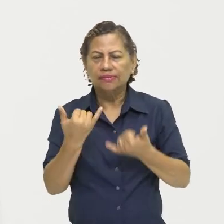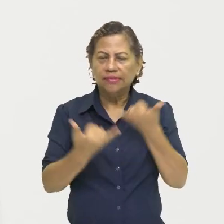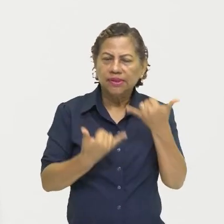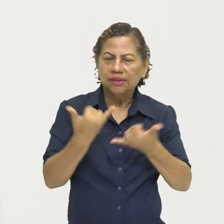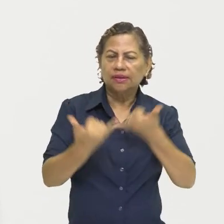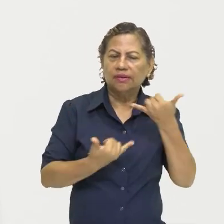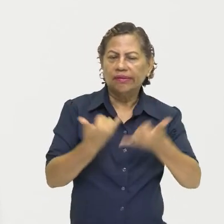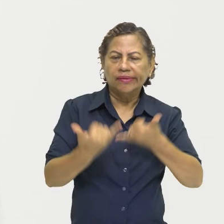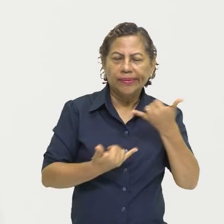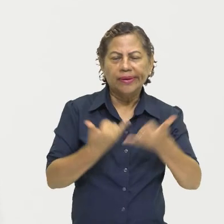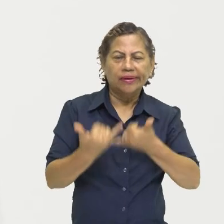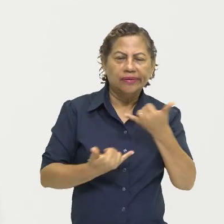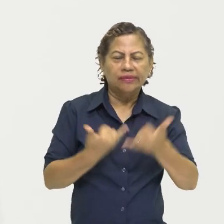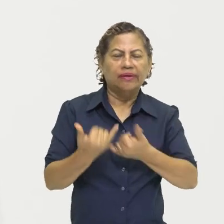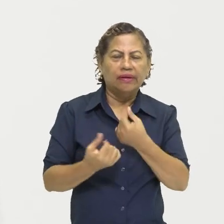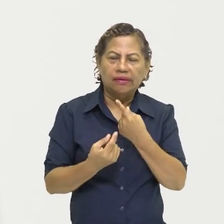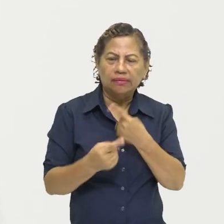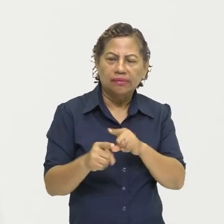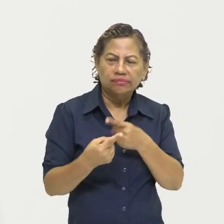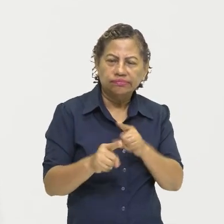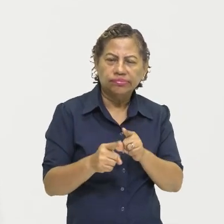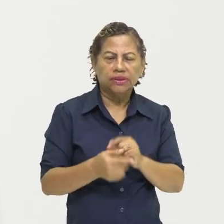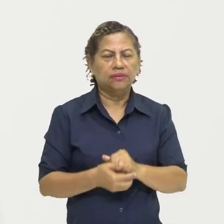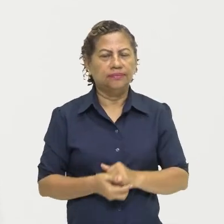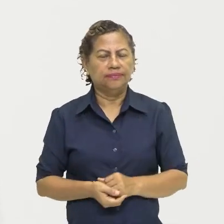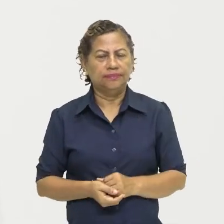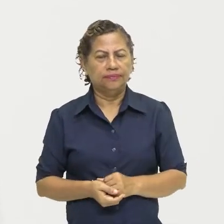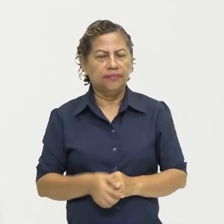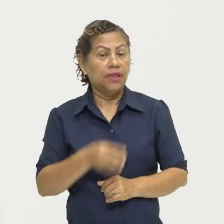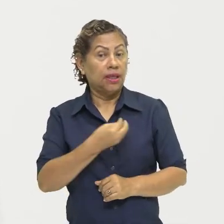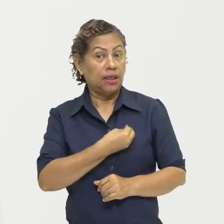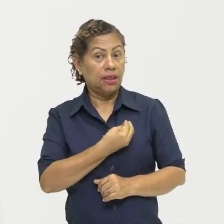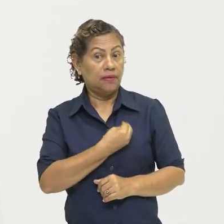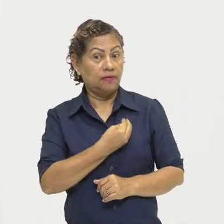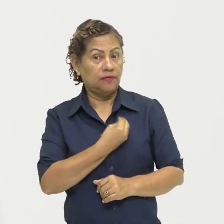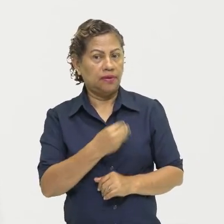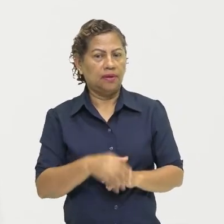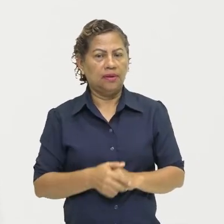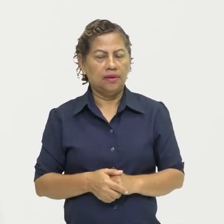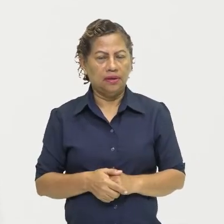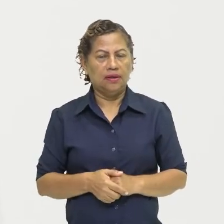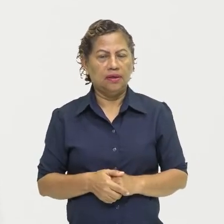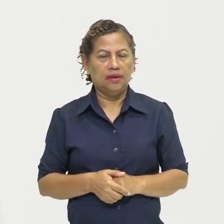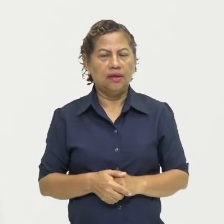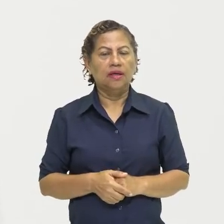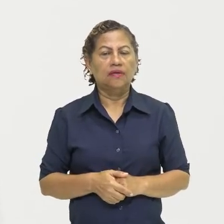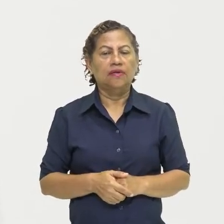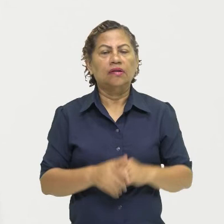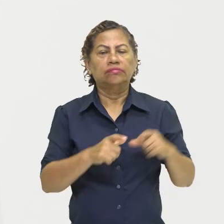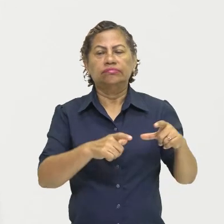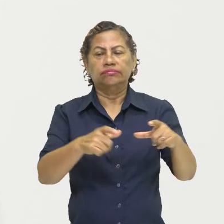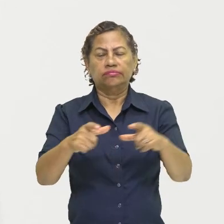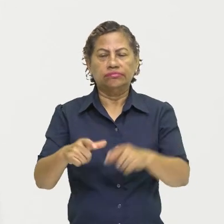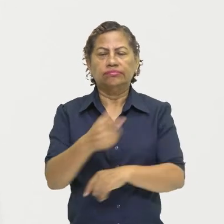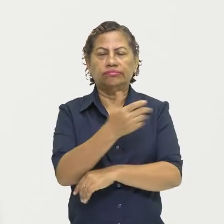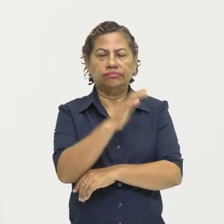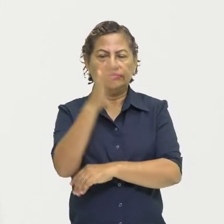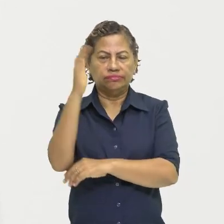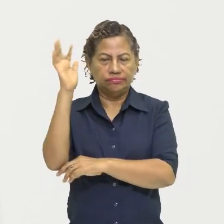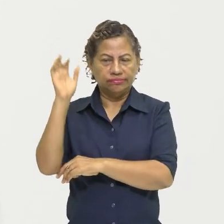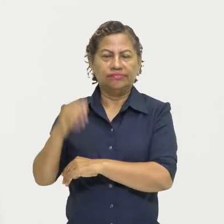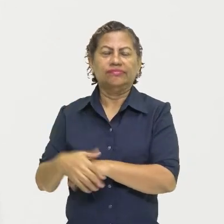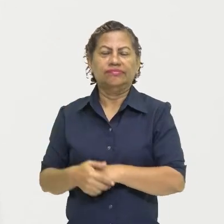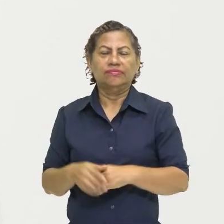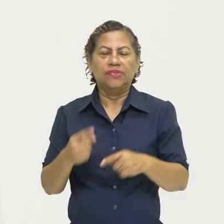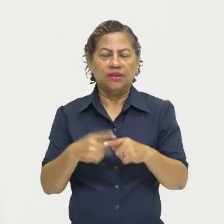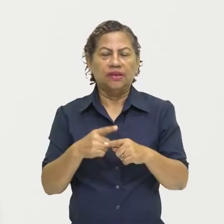suas brincadeiras e as suas malandragens, né? Ele vive numa tribo amazônica e assume diversas faces. Por quê? Porque ele nasce